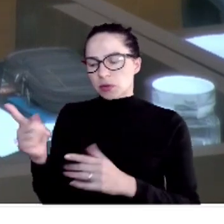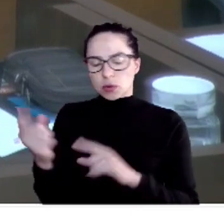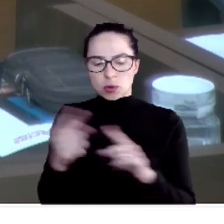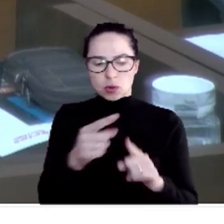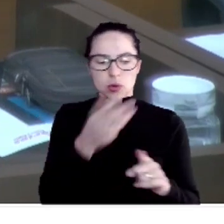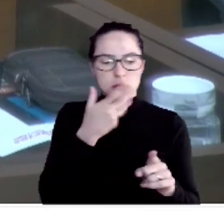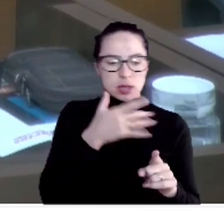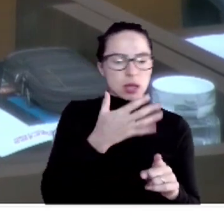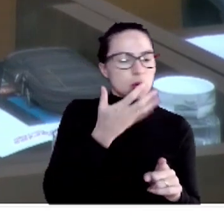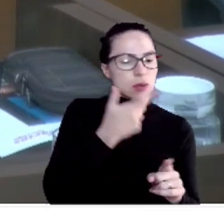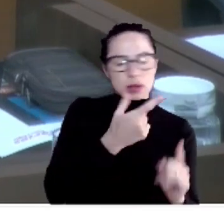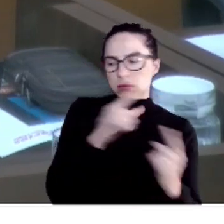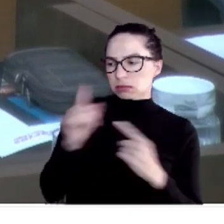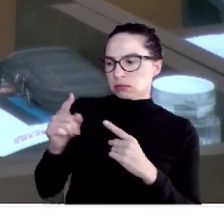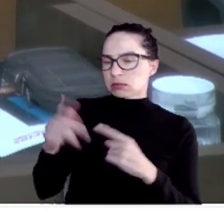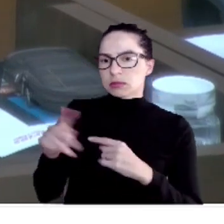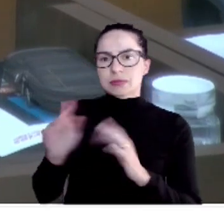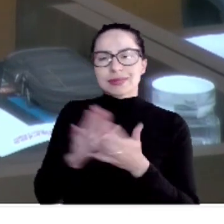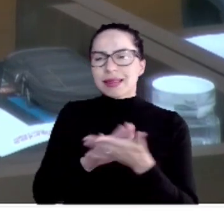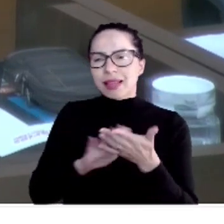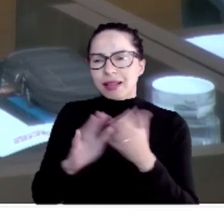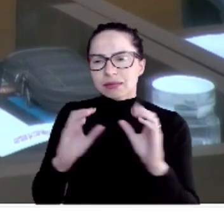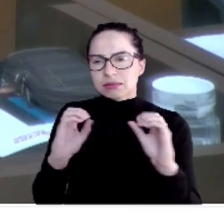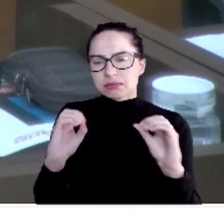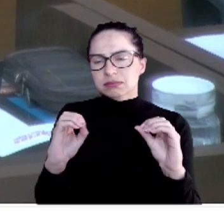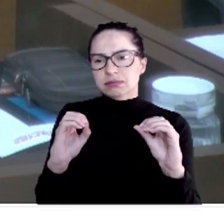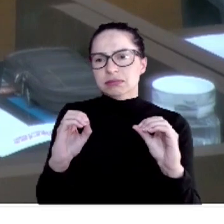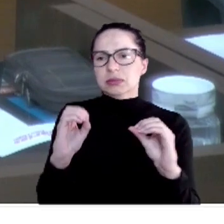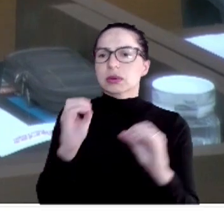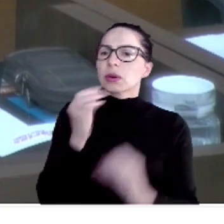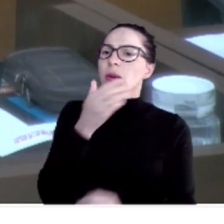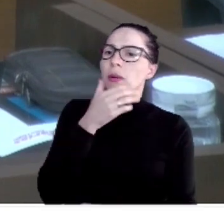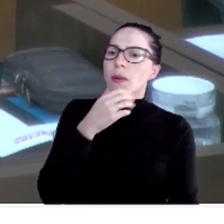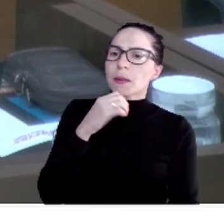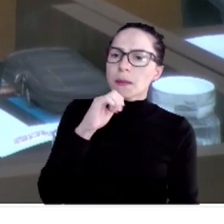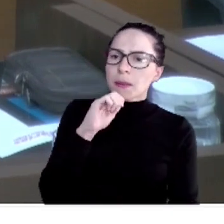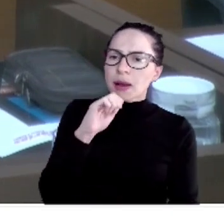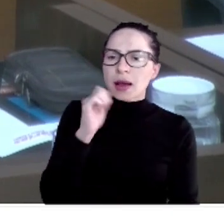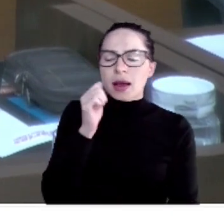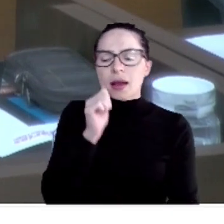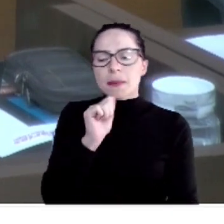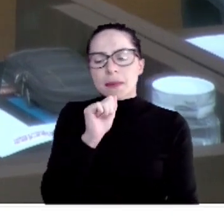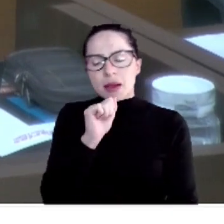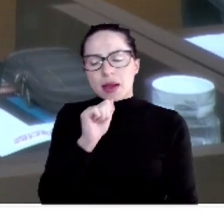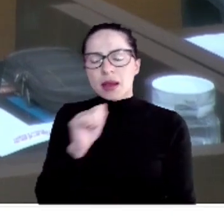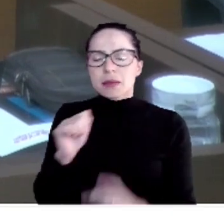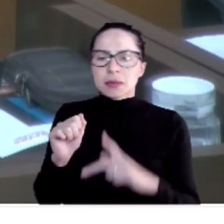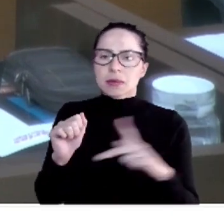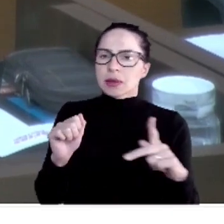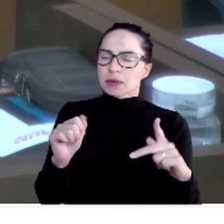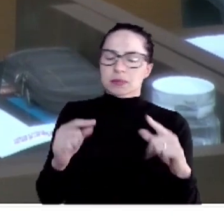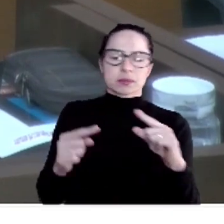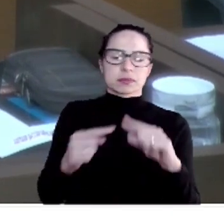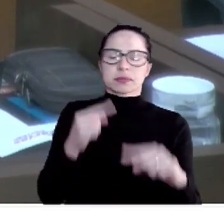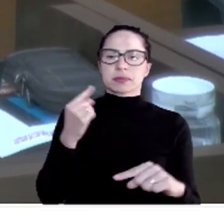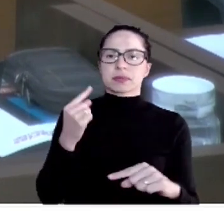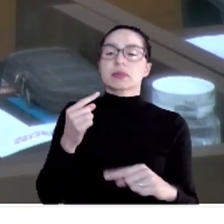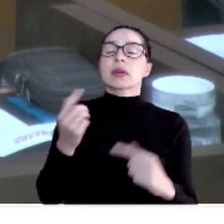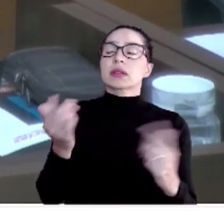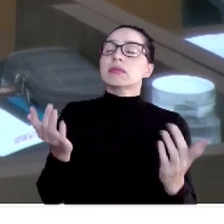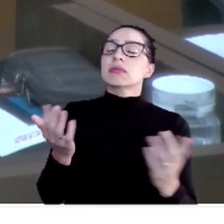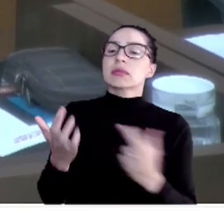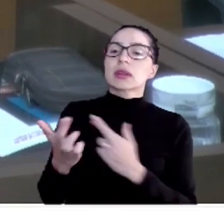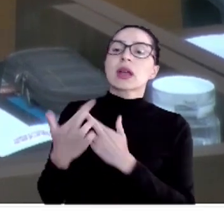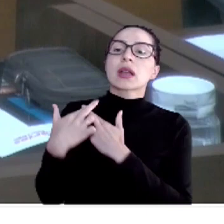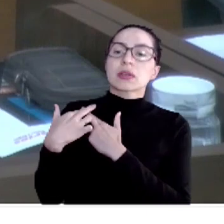ninguém. Muito menos entre pais e professores. Mas eu chamo um pouco a responsabilidade dos